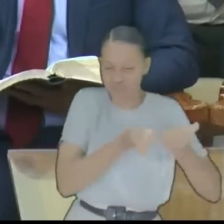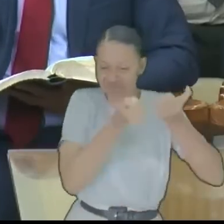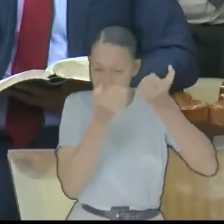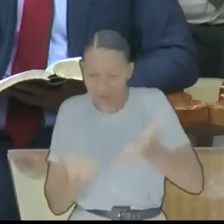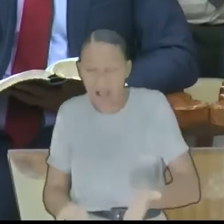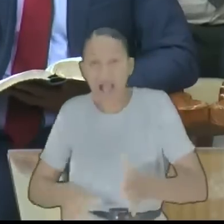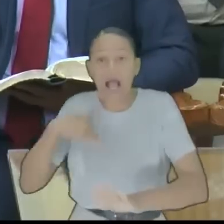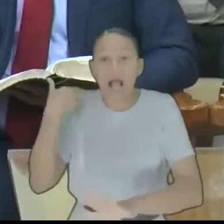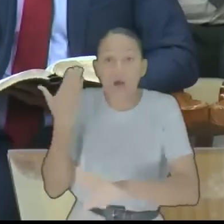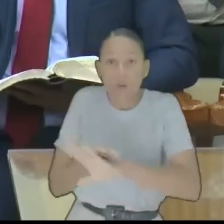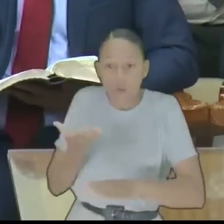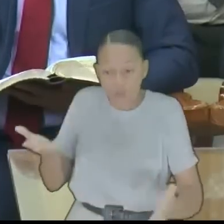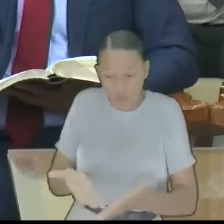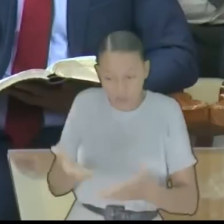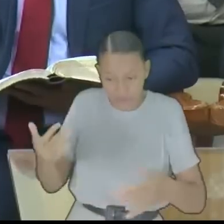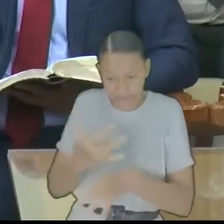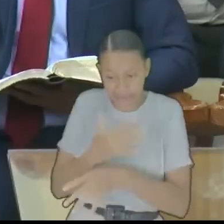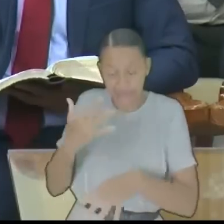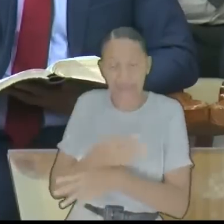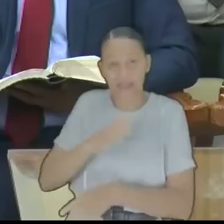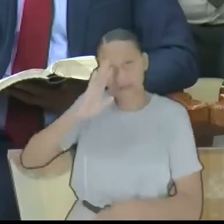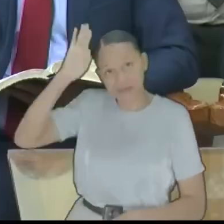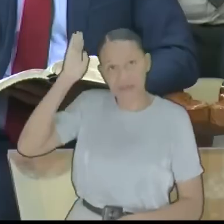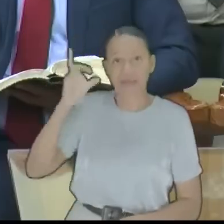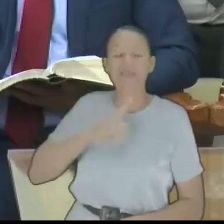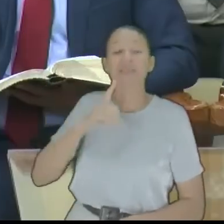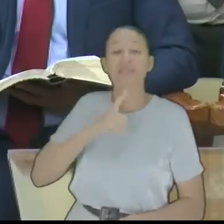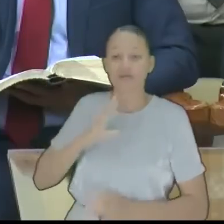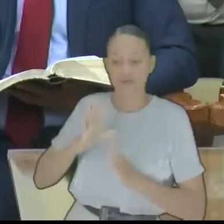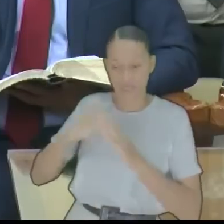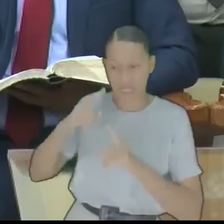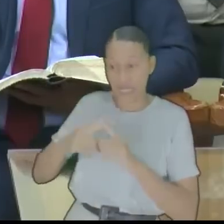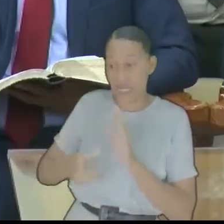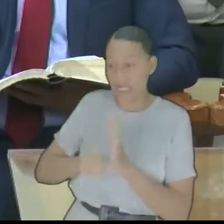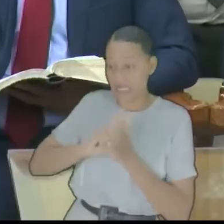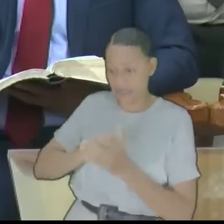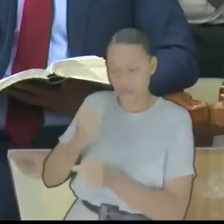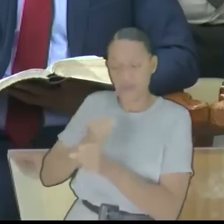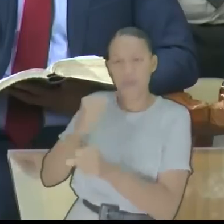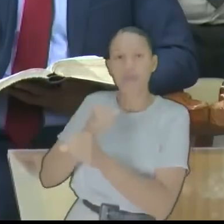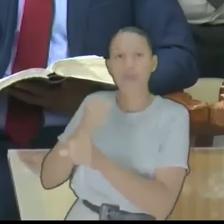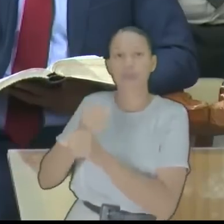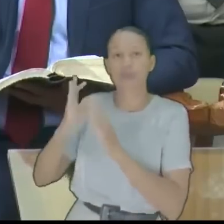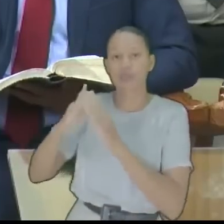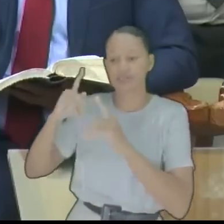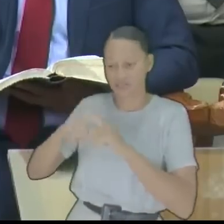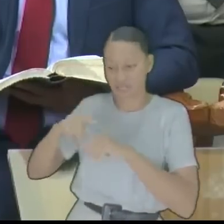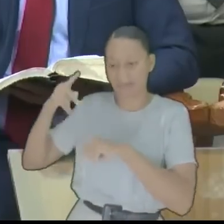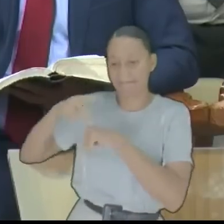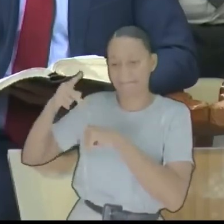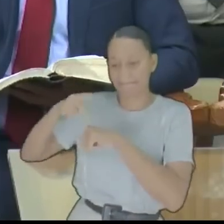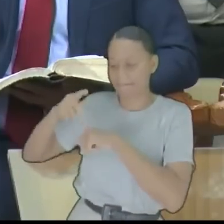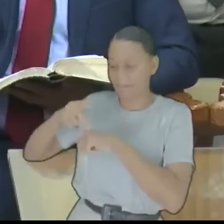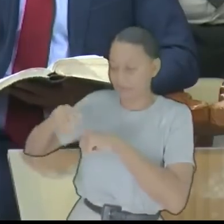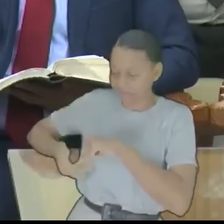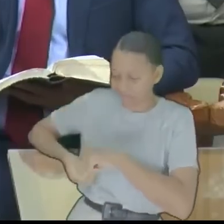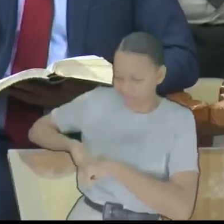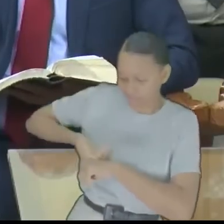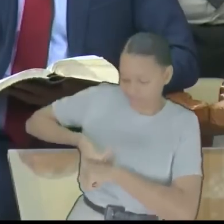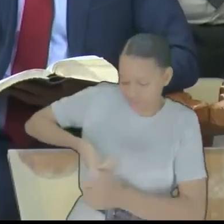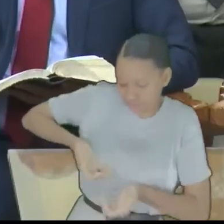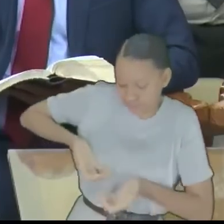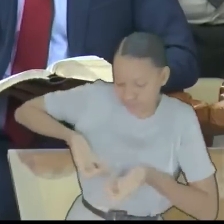de Roma, existe uma igreja onde, antes de ser uma igreja, era uma pedra de onde eles jogavam